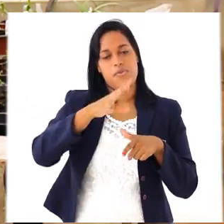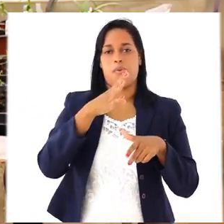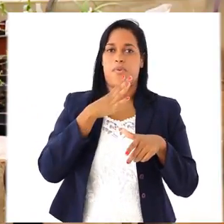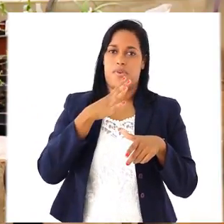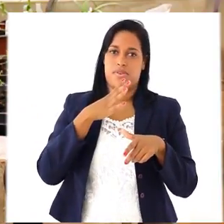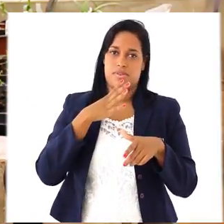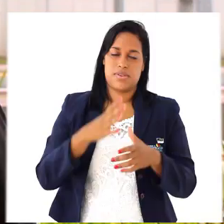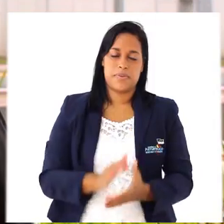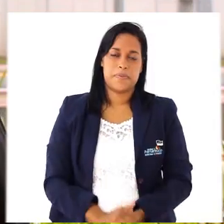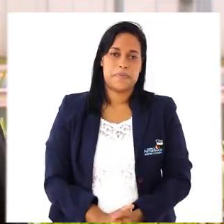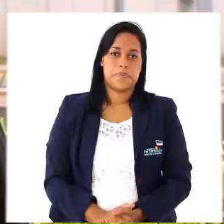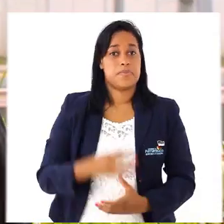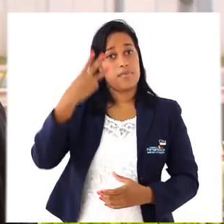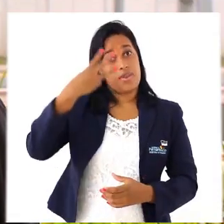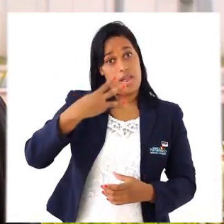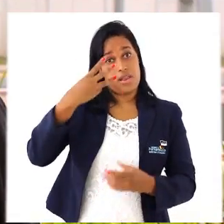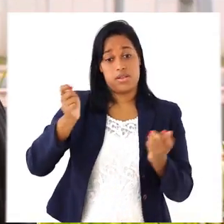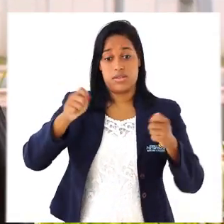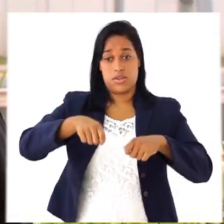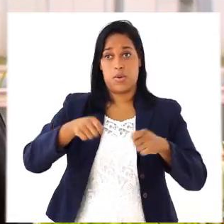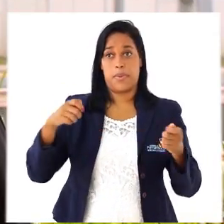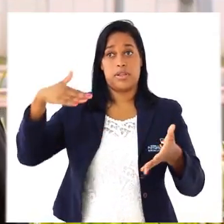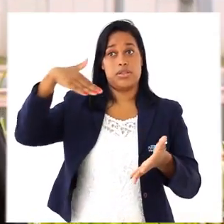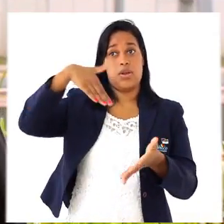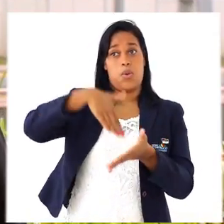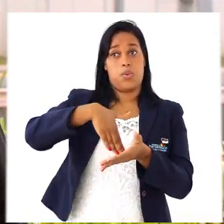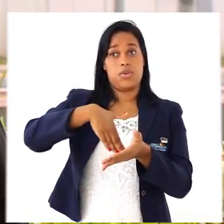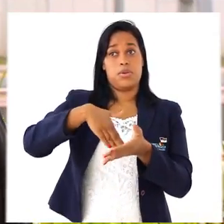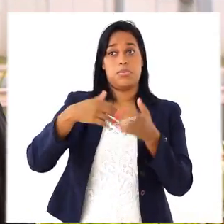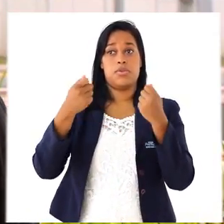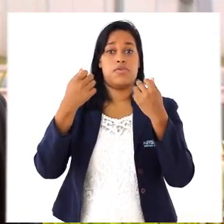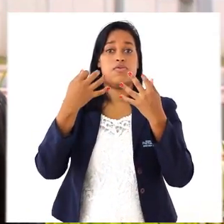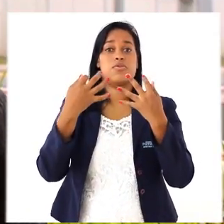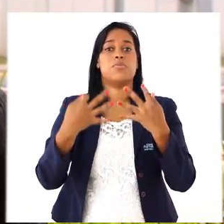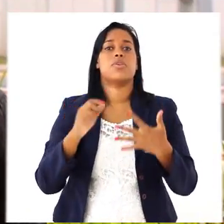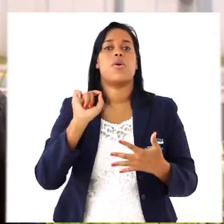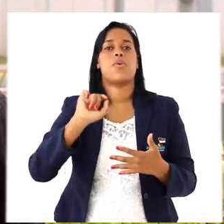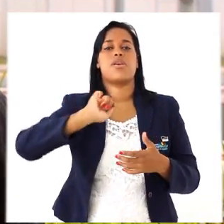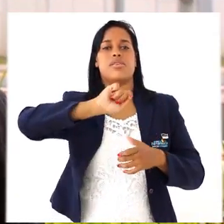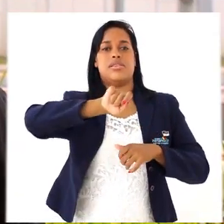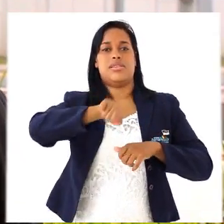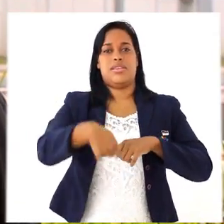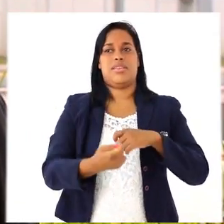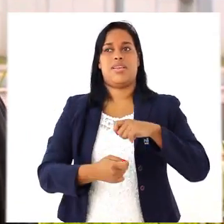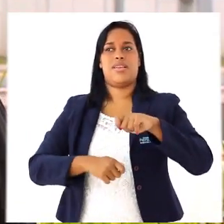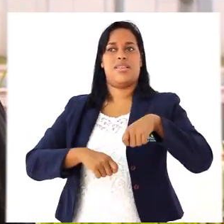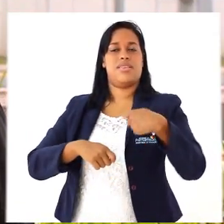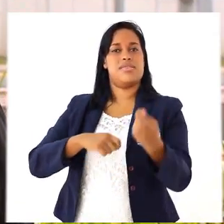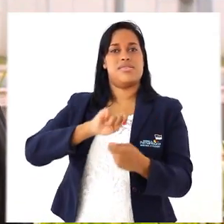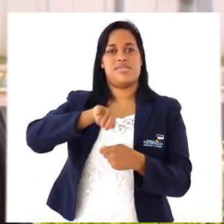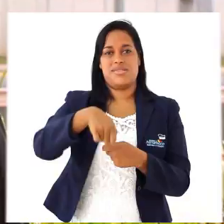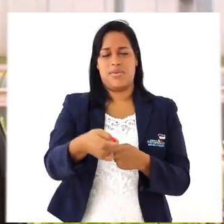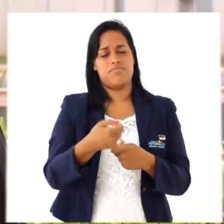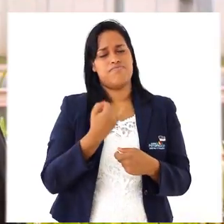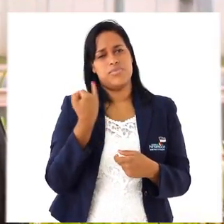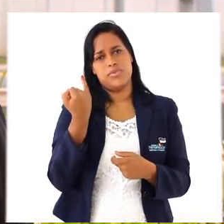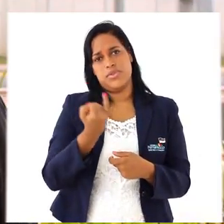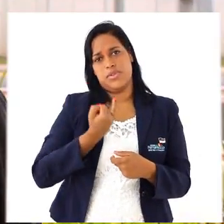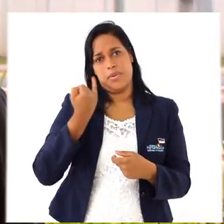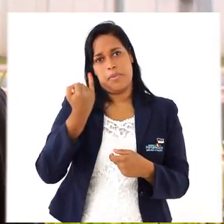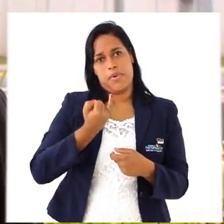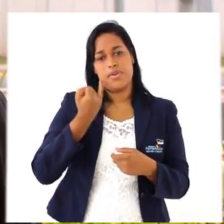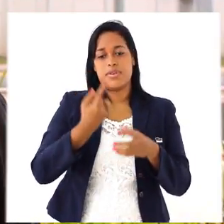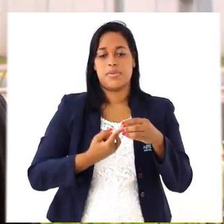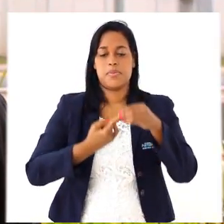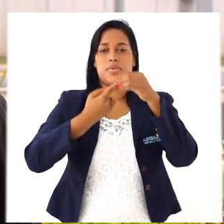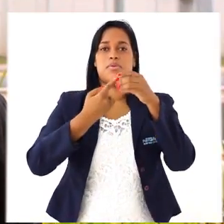segunda competência. A terceira e última competência a gente vai falar sobre sinalização. A sinalização é muito importante, principalmente